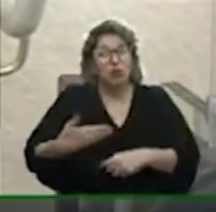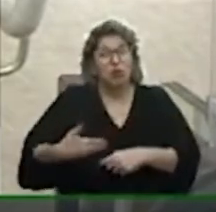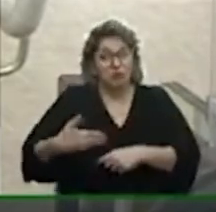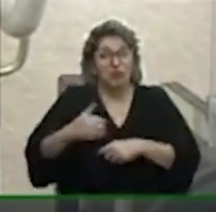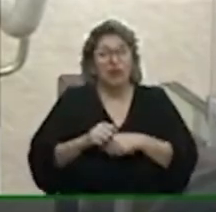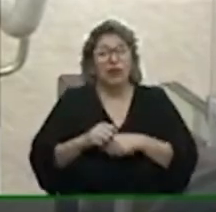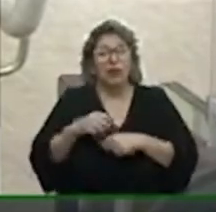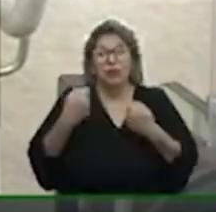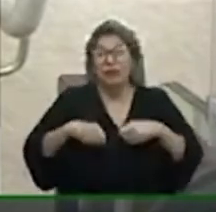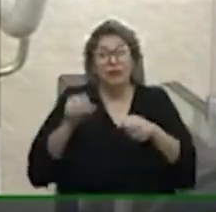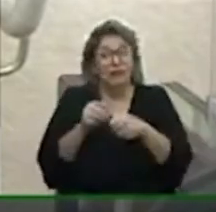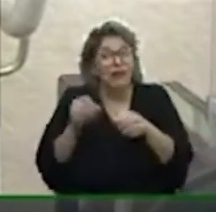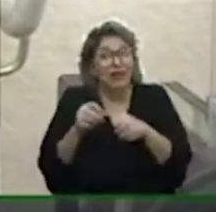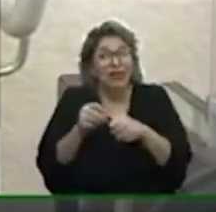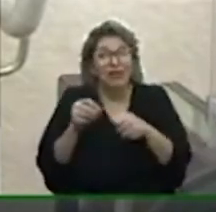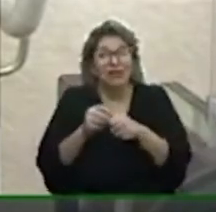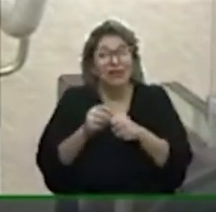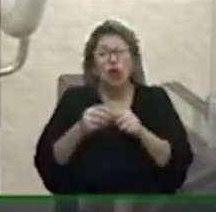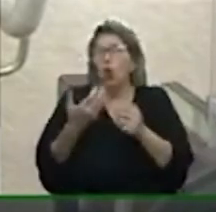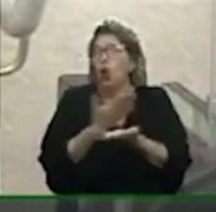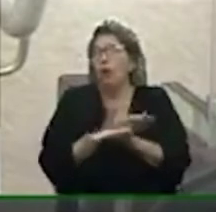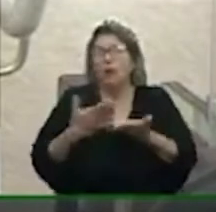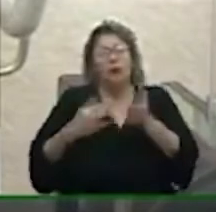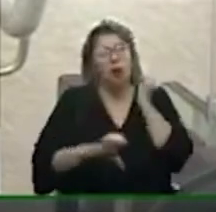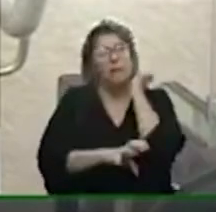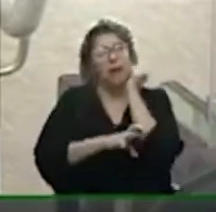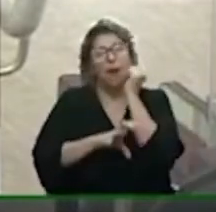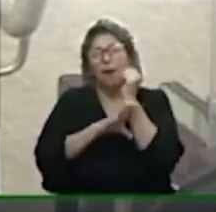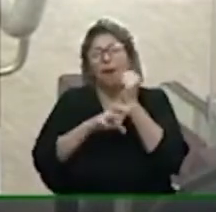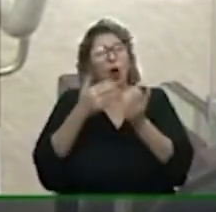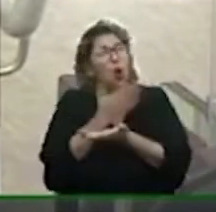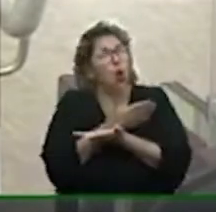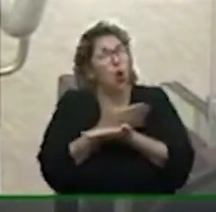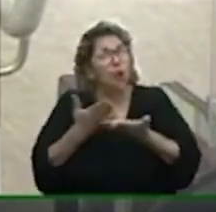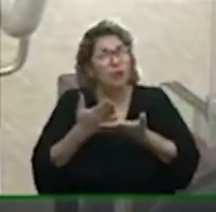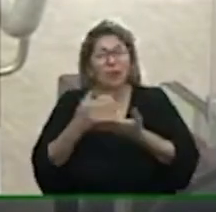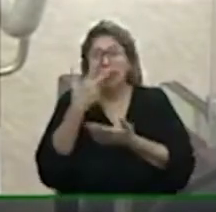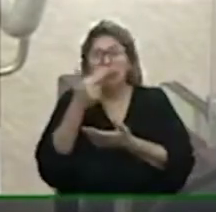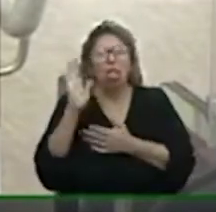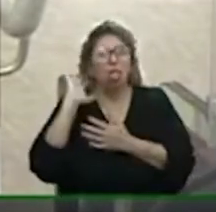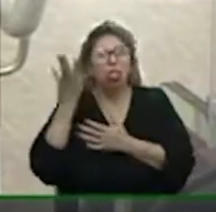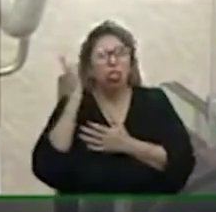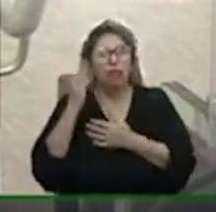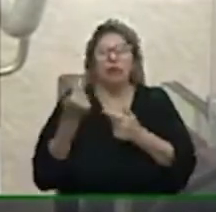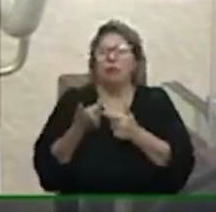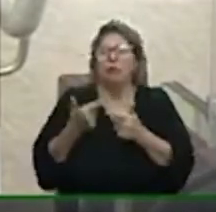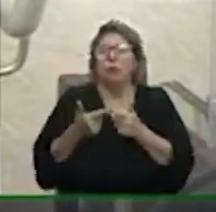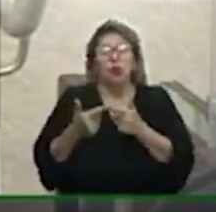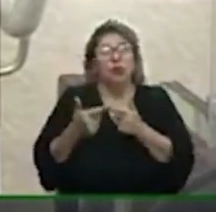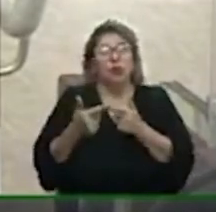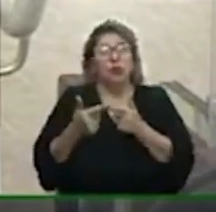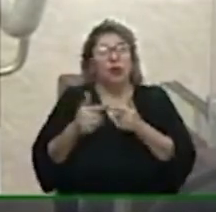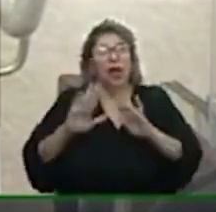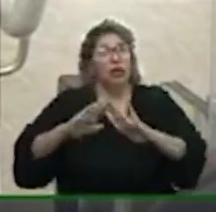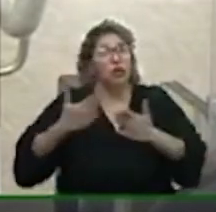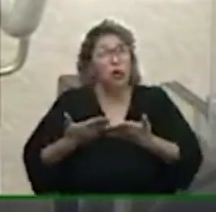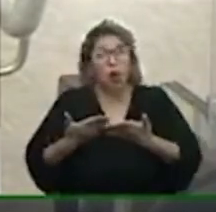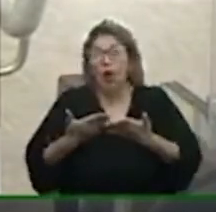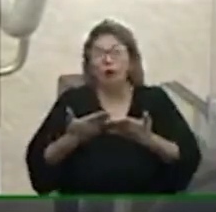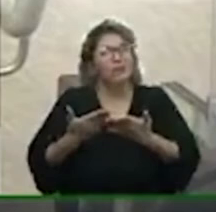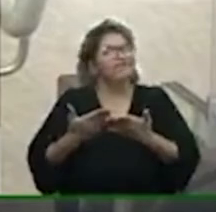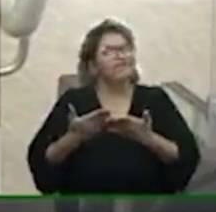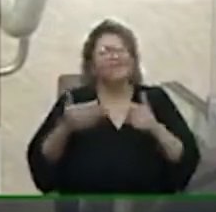governo do estado entrar em Ação a burocracia eu diria burrocracia faz com que a escola